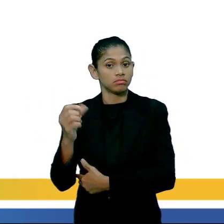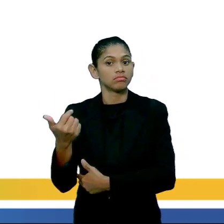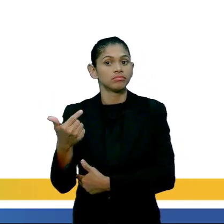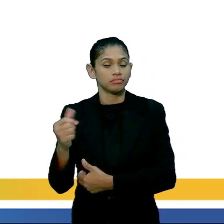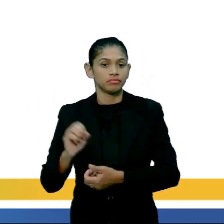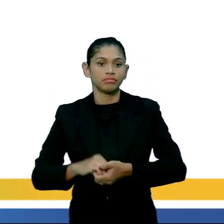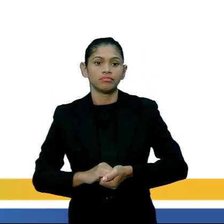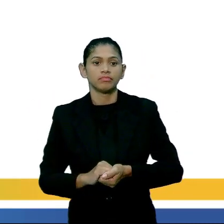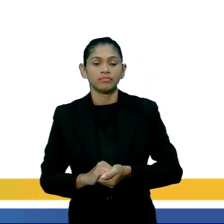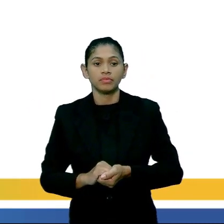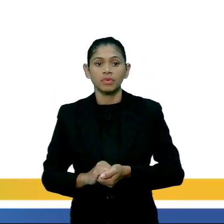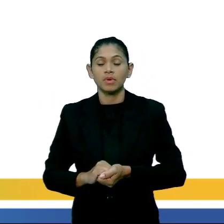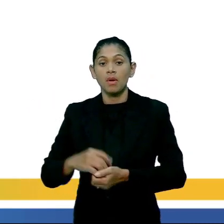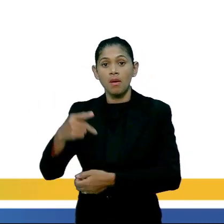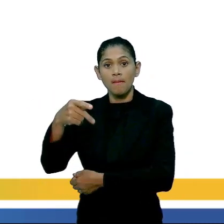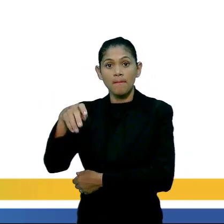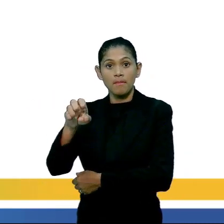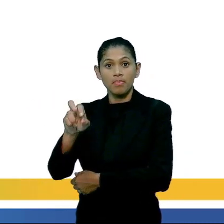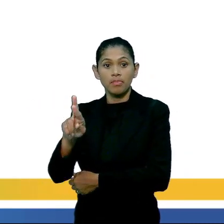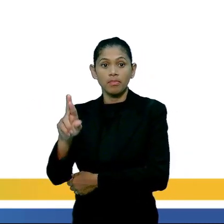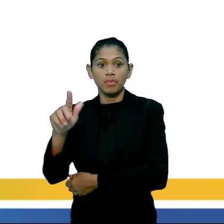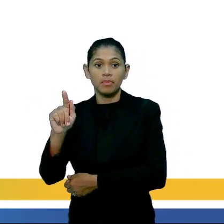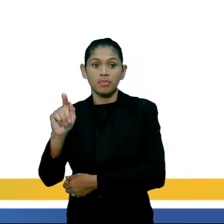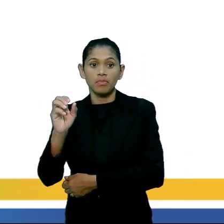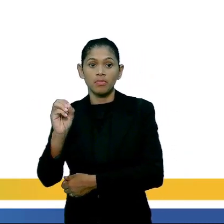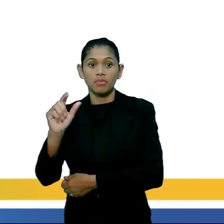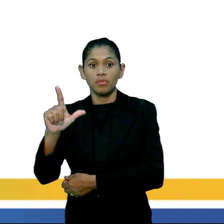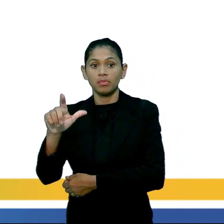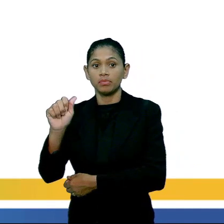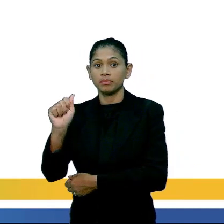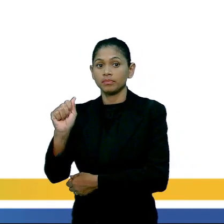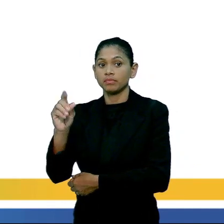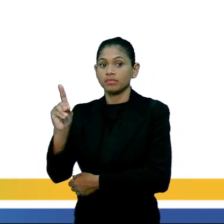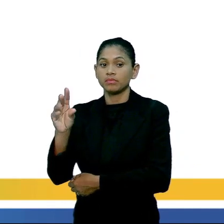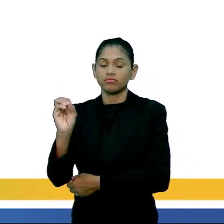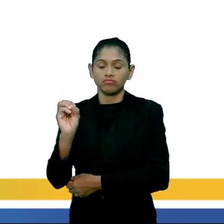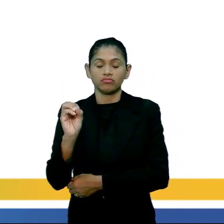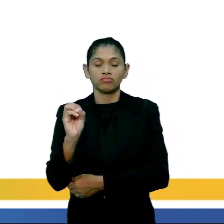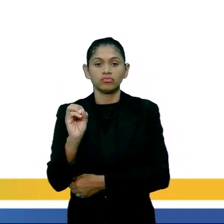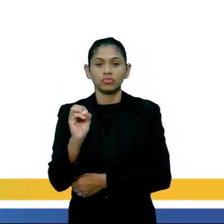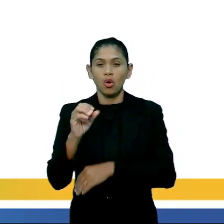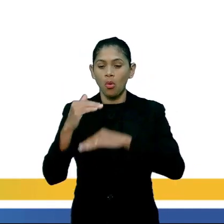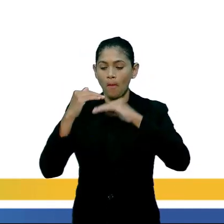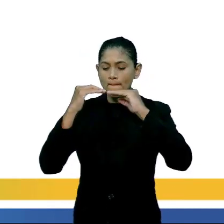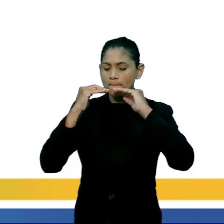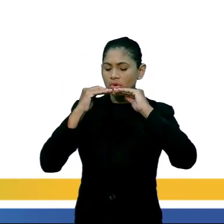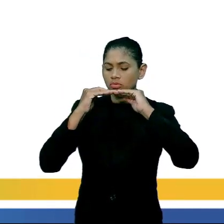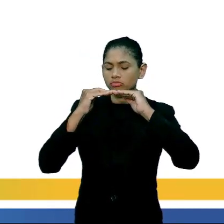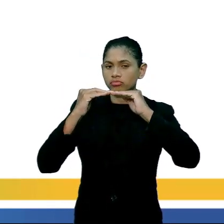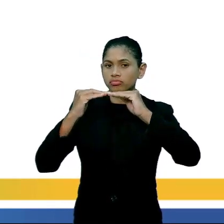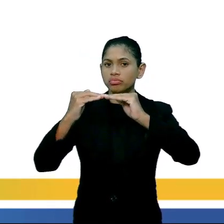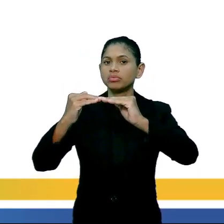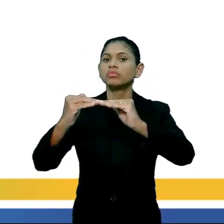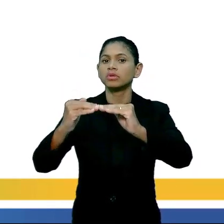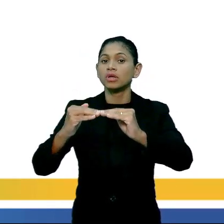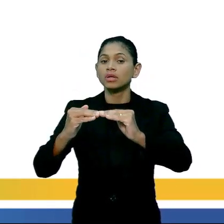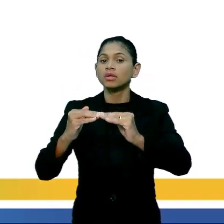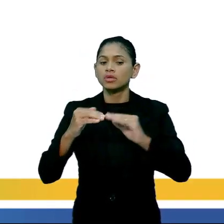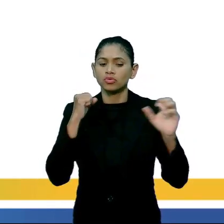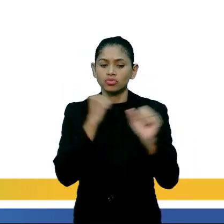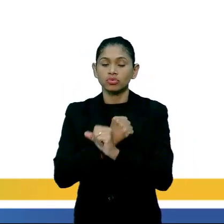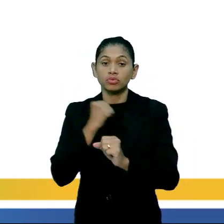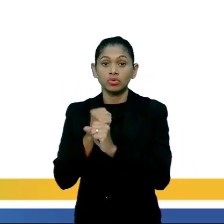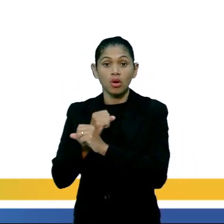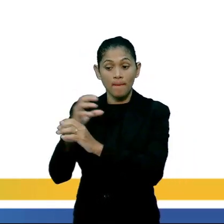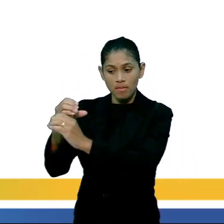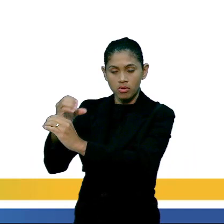é o nome que se dá a um tipo de cobertura projetada por arquitetos, comumente em praças e